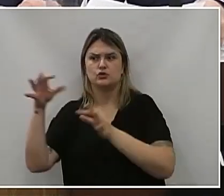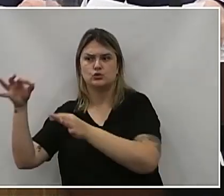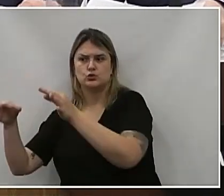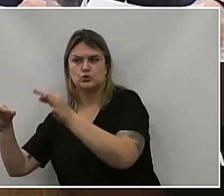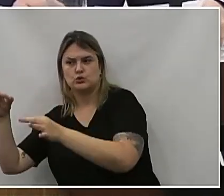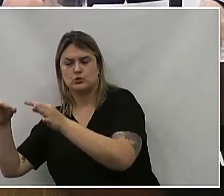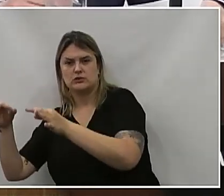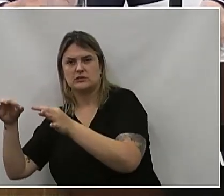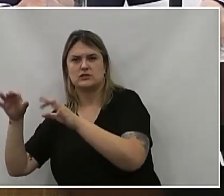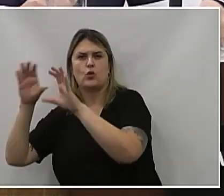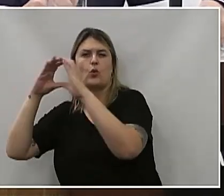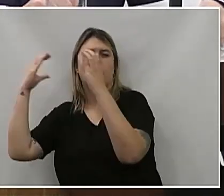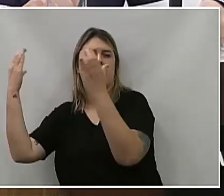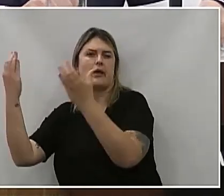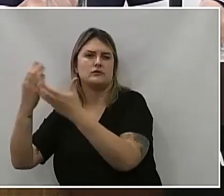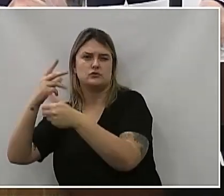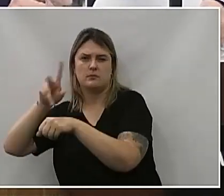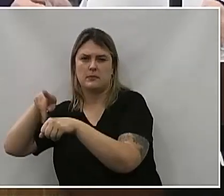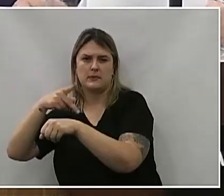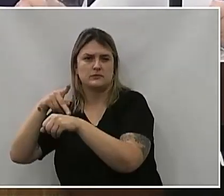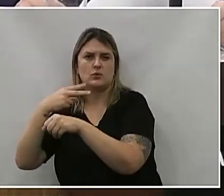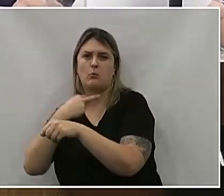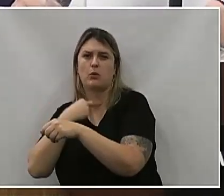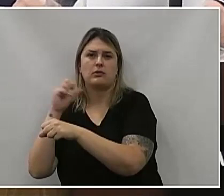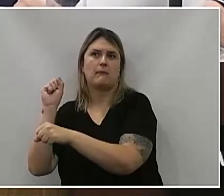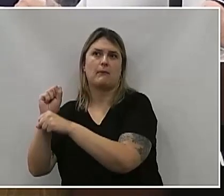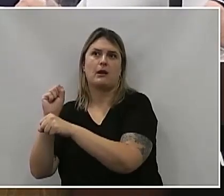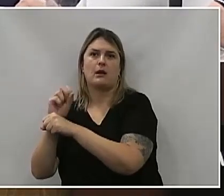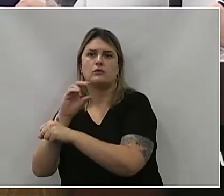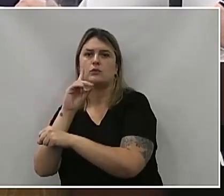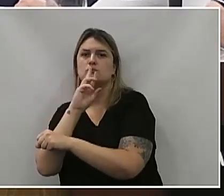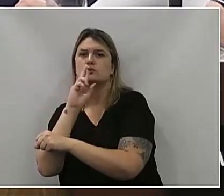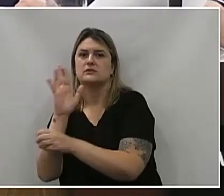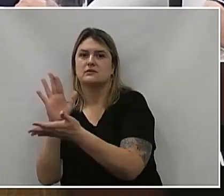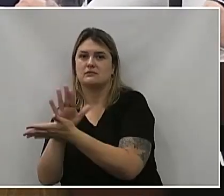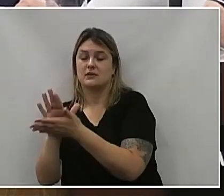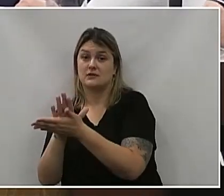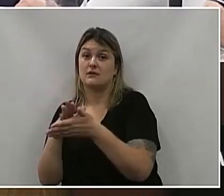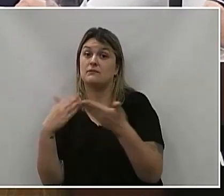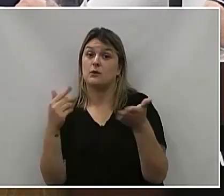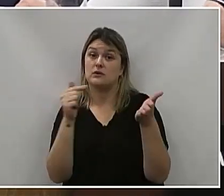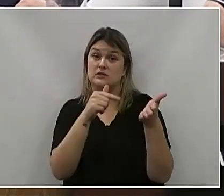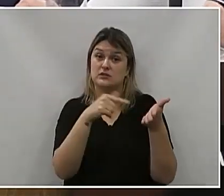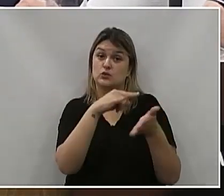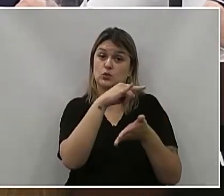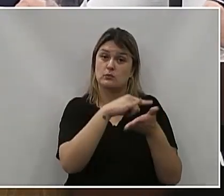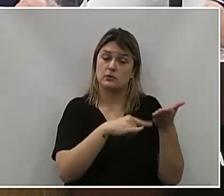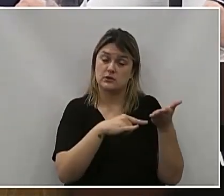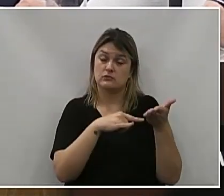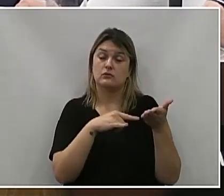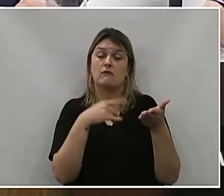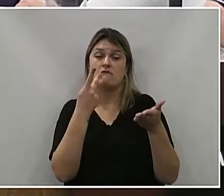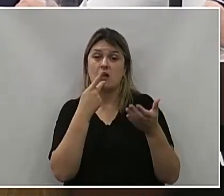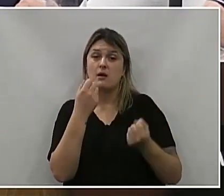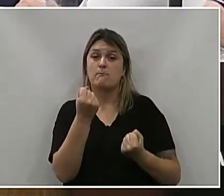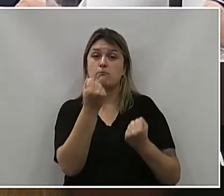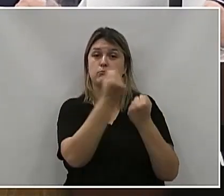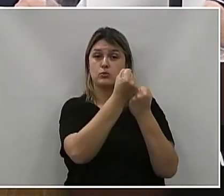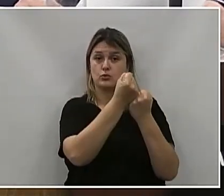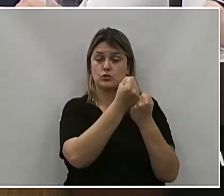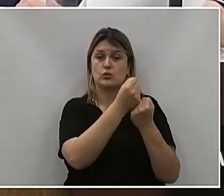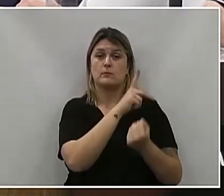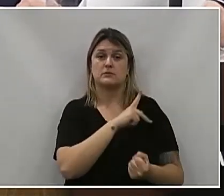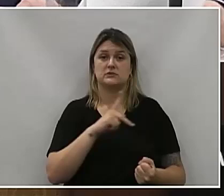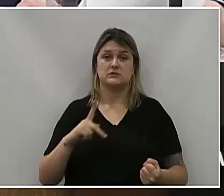Congresso Nacional inércia ou omissão. Portanto, pretende-se, por meio desta moção, manifestar expresso apoio ao